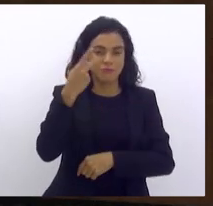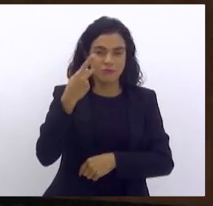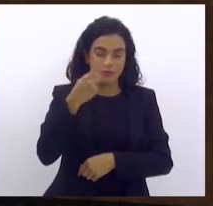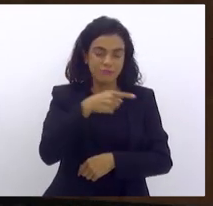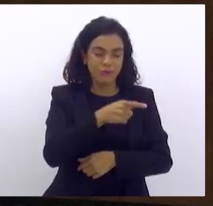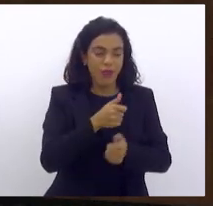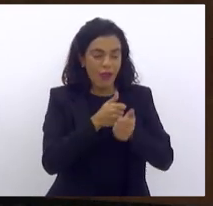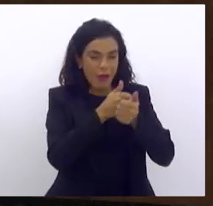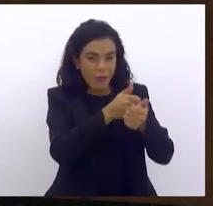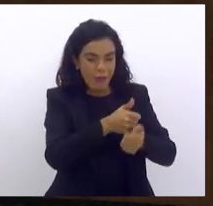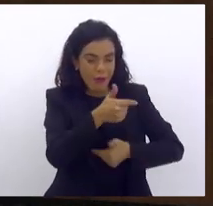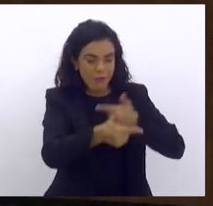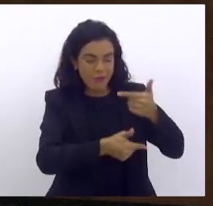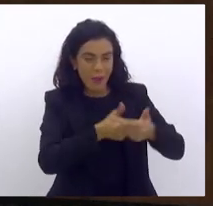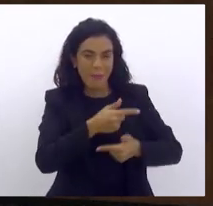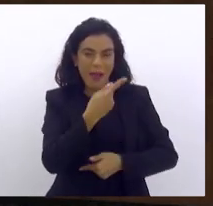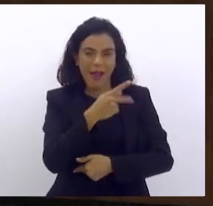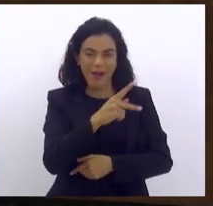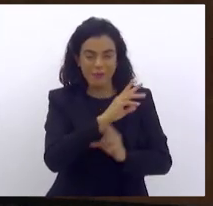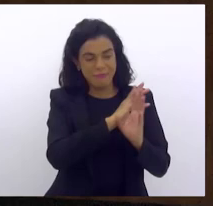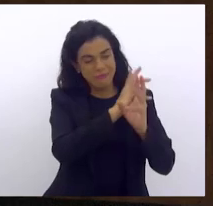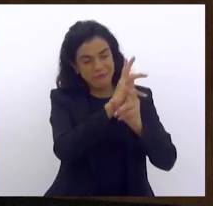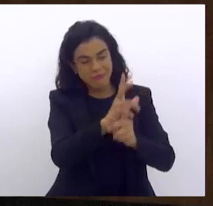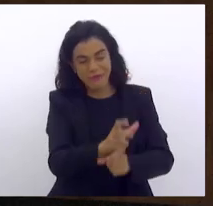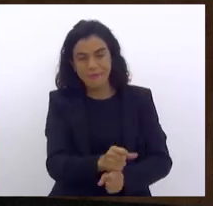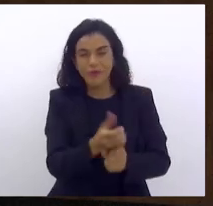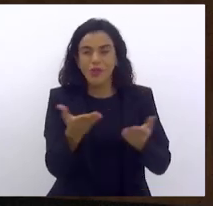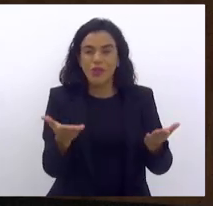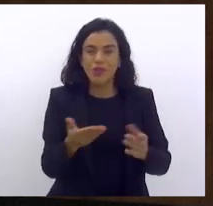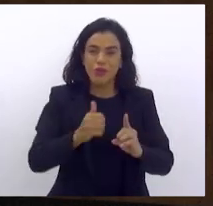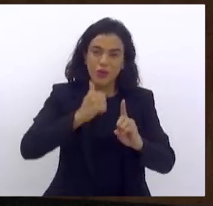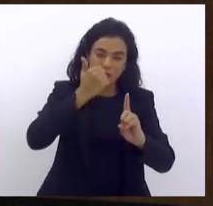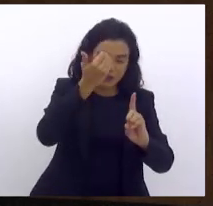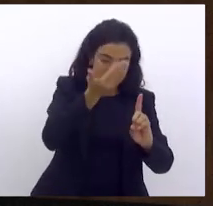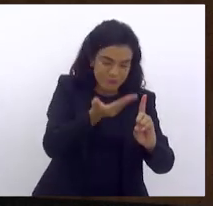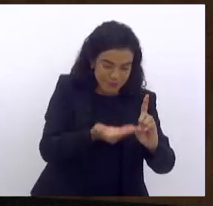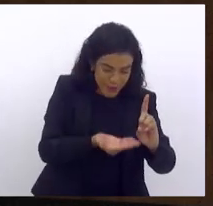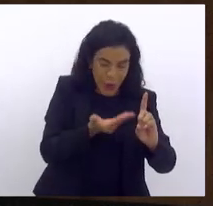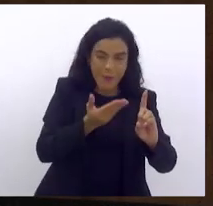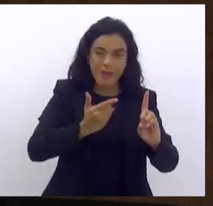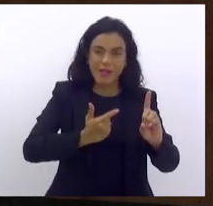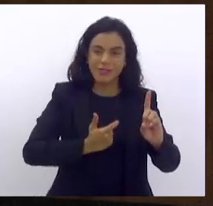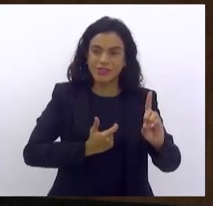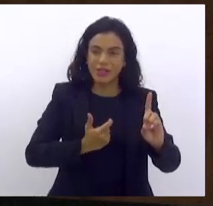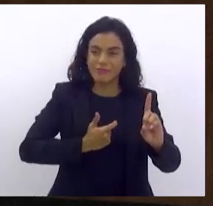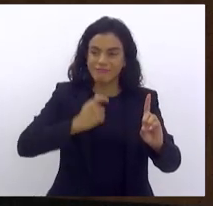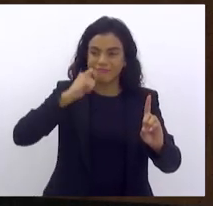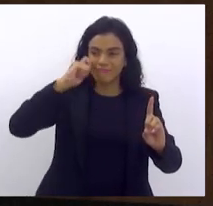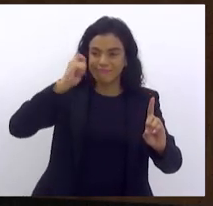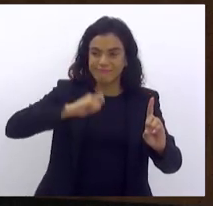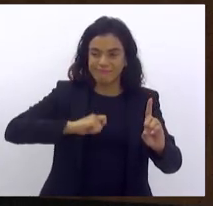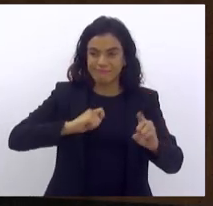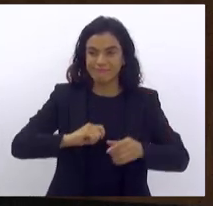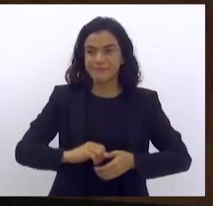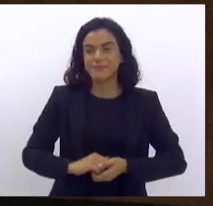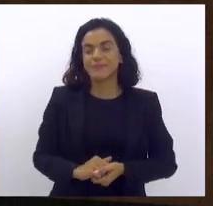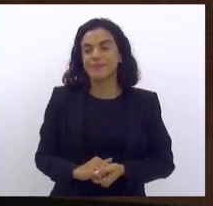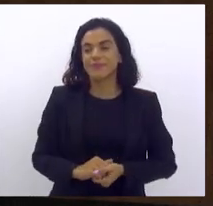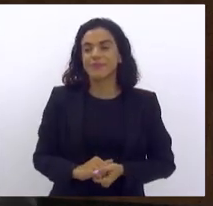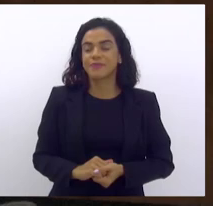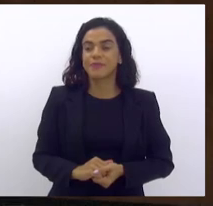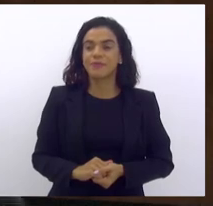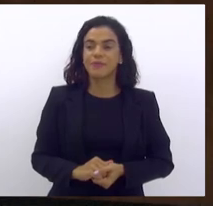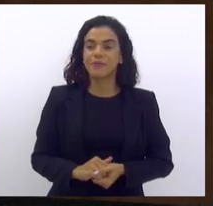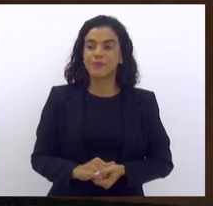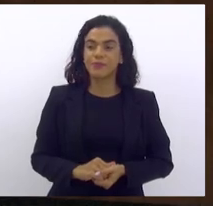desde sempre, em hoje poder reconhecer esse trabalho e propor essa comenda. Muito obrigado a